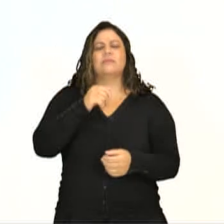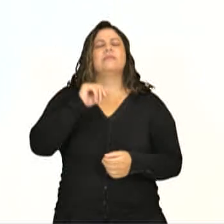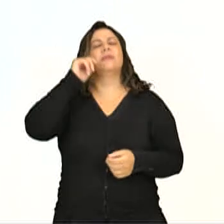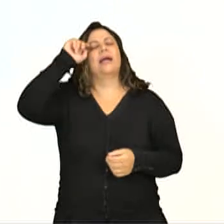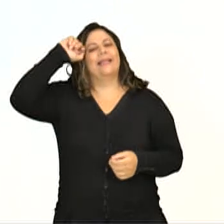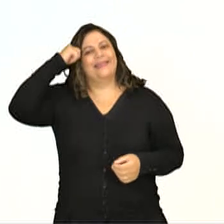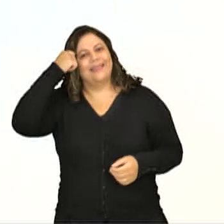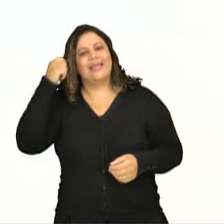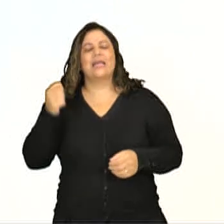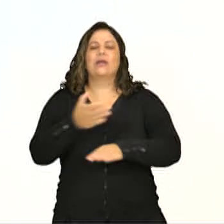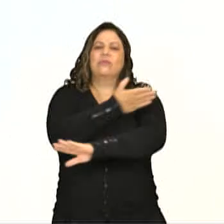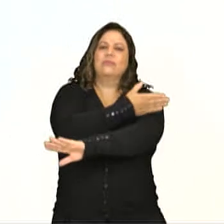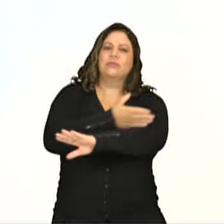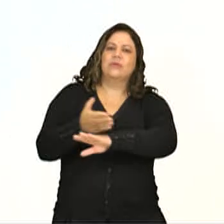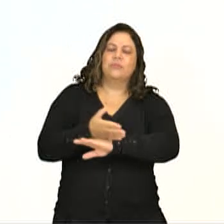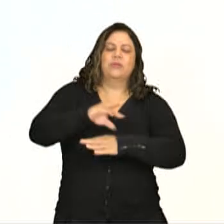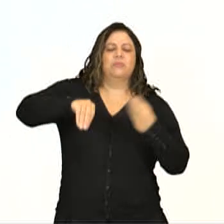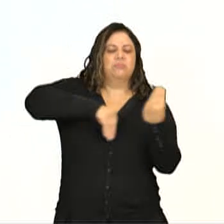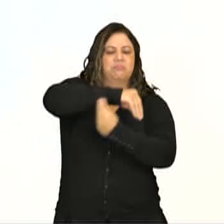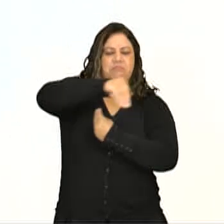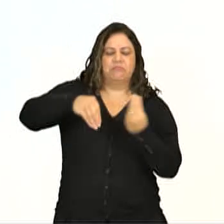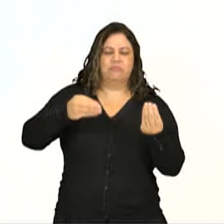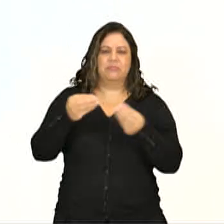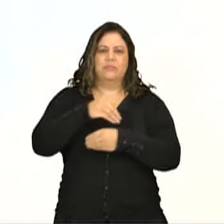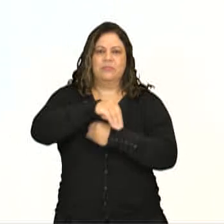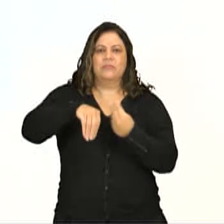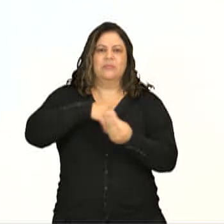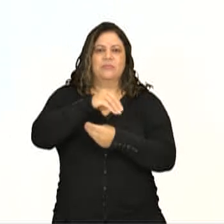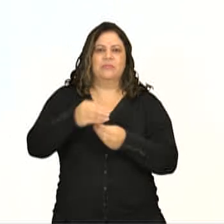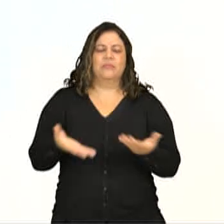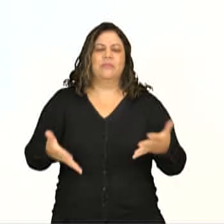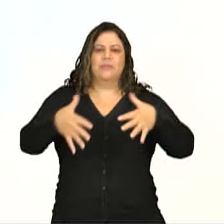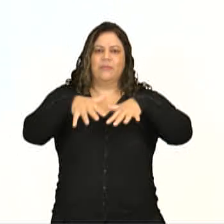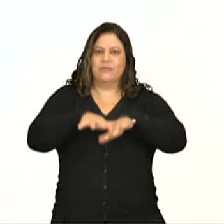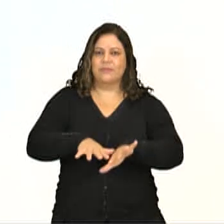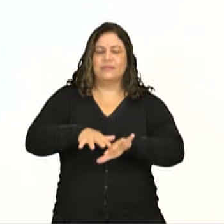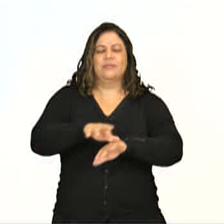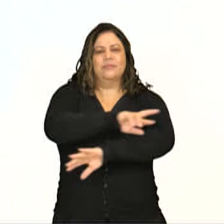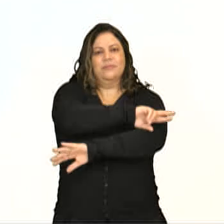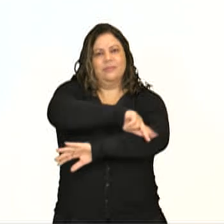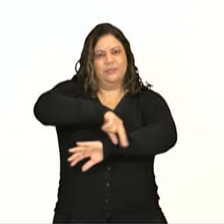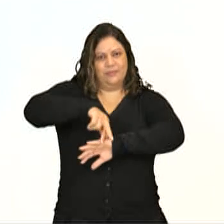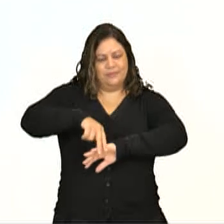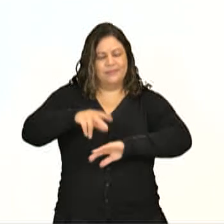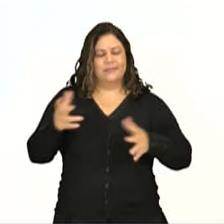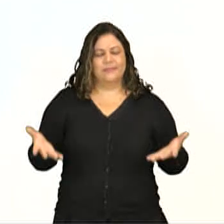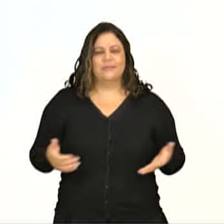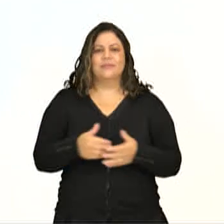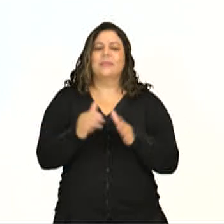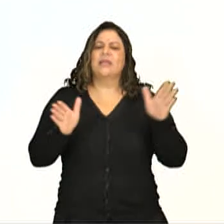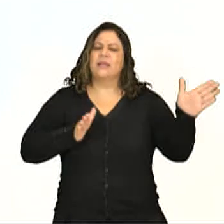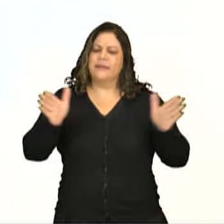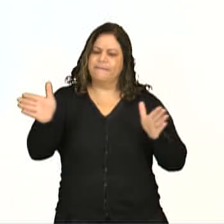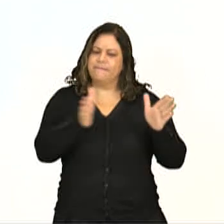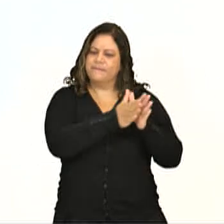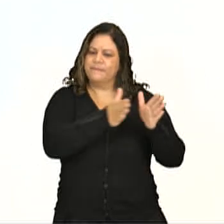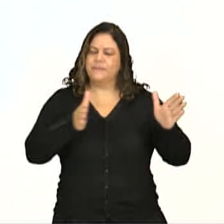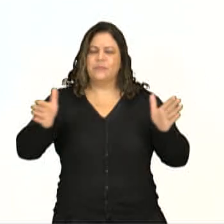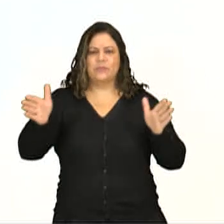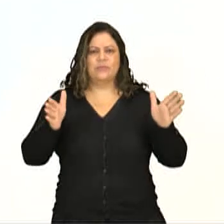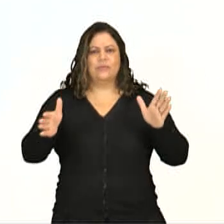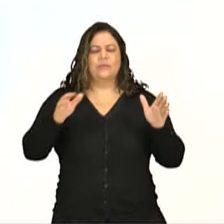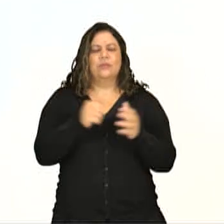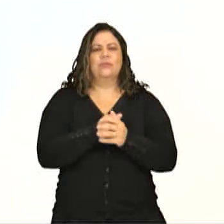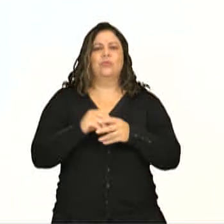promovendo integração racial em uma sociedade segregada. Naquele momento, naquele contexto social, então